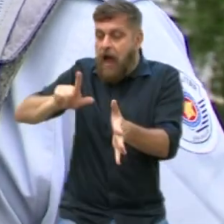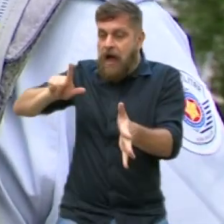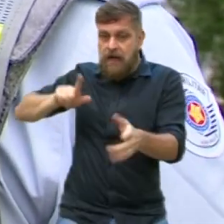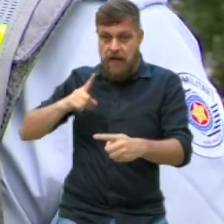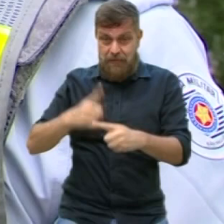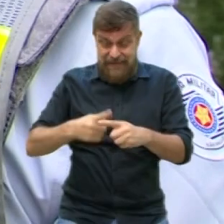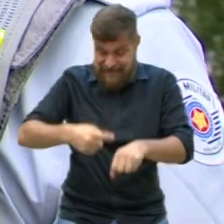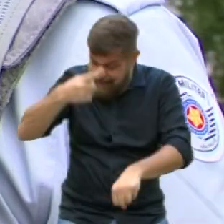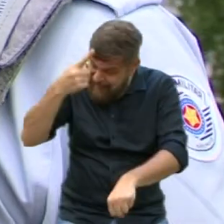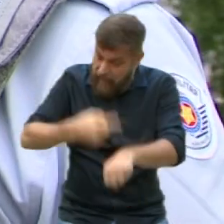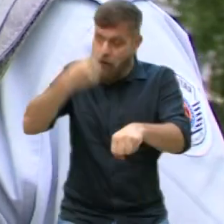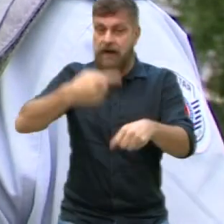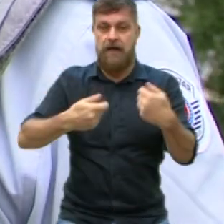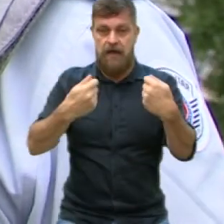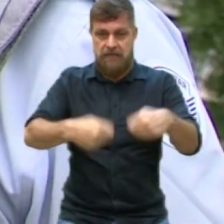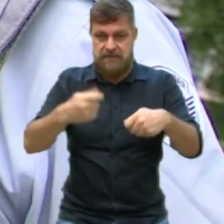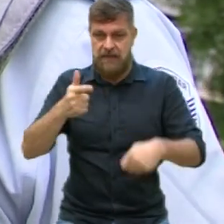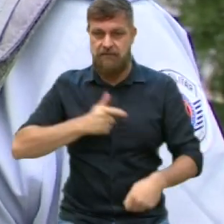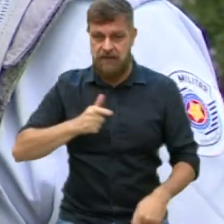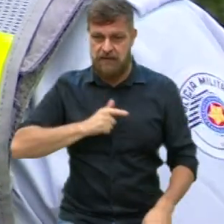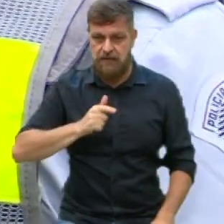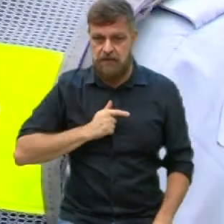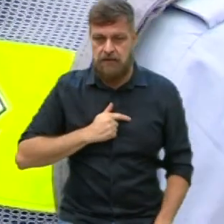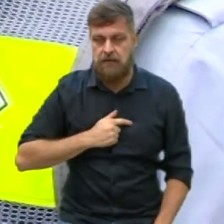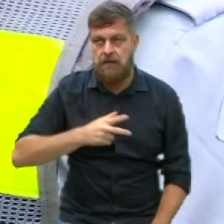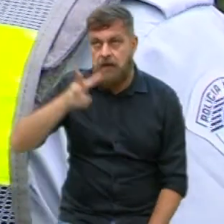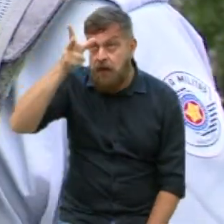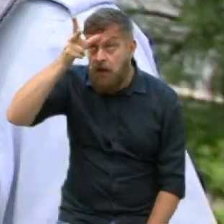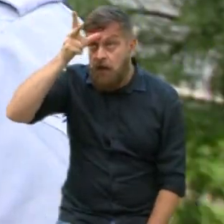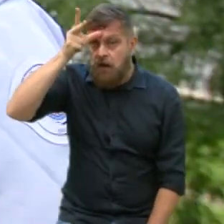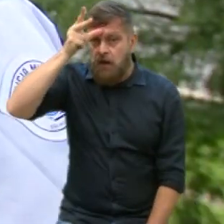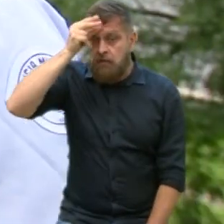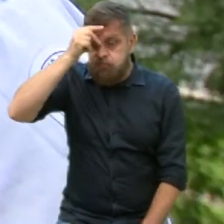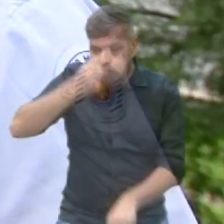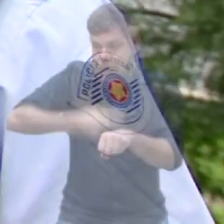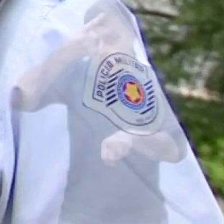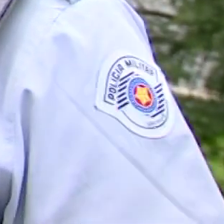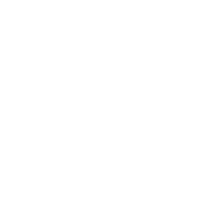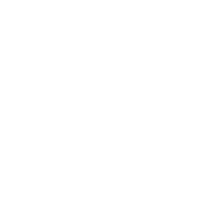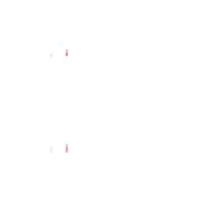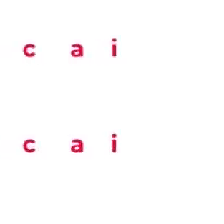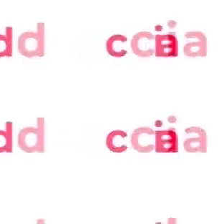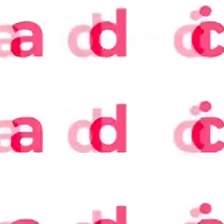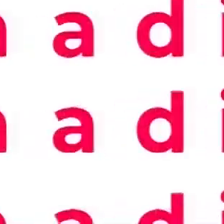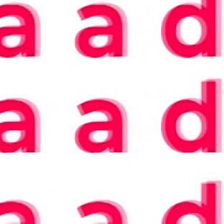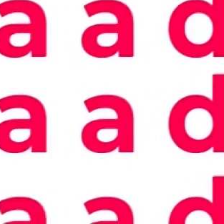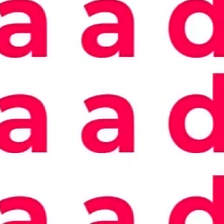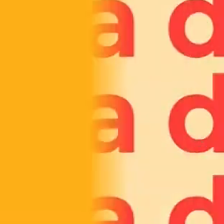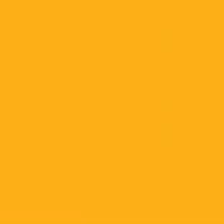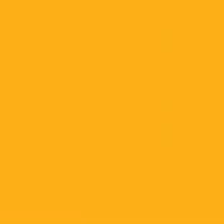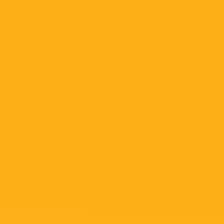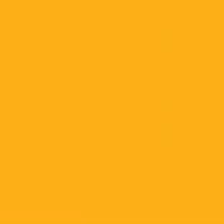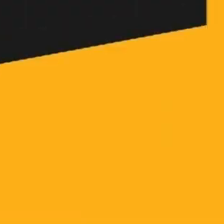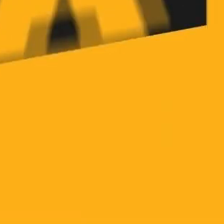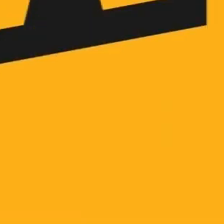condições, porque se você precisar, será muito bem vindo naquele momento.